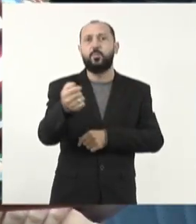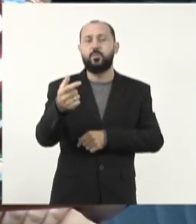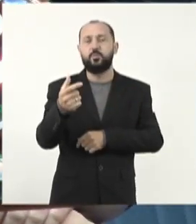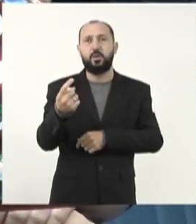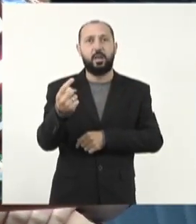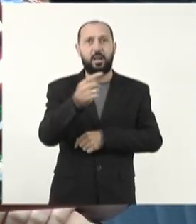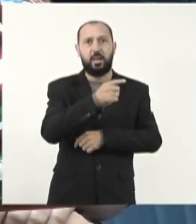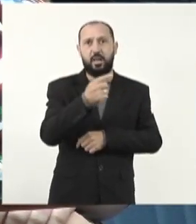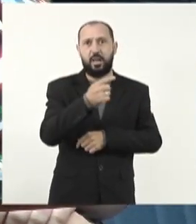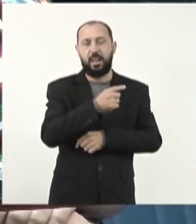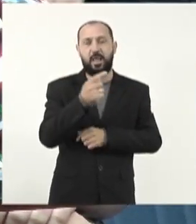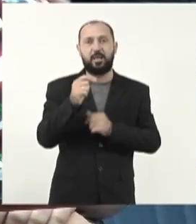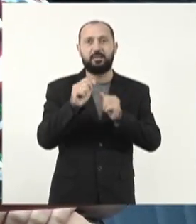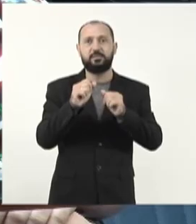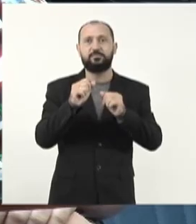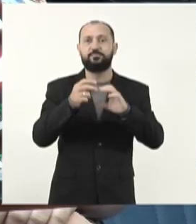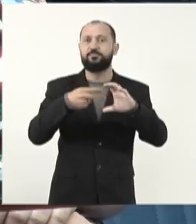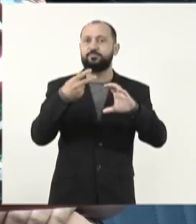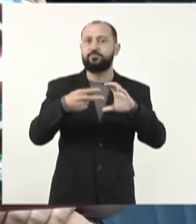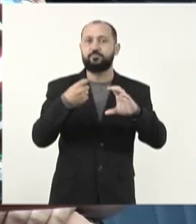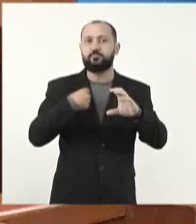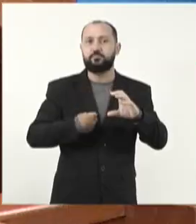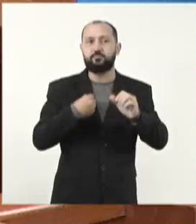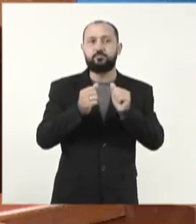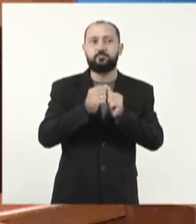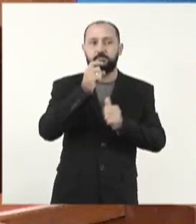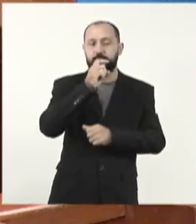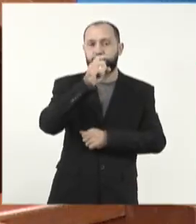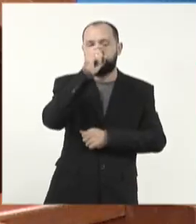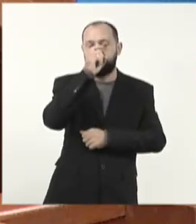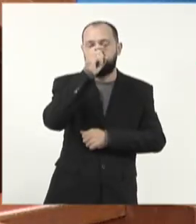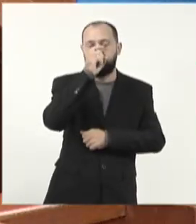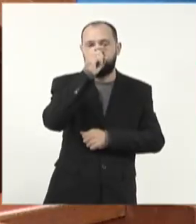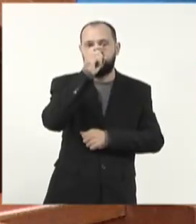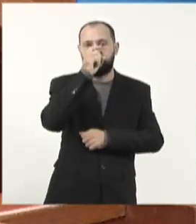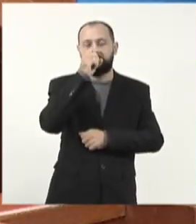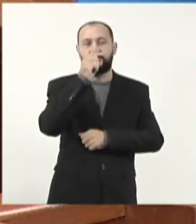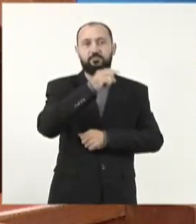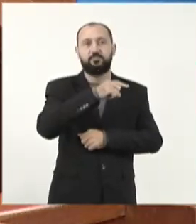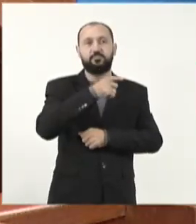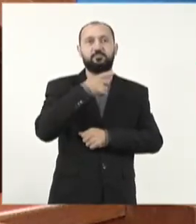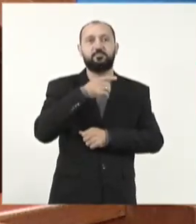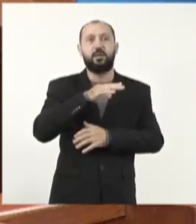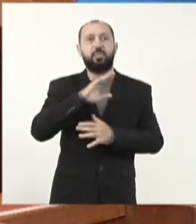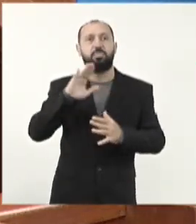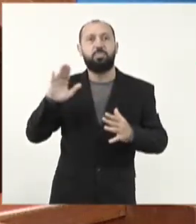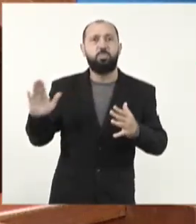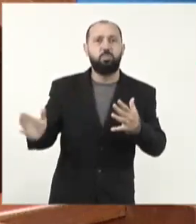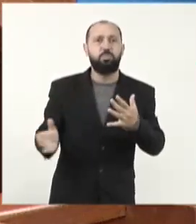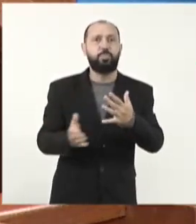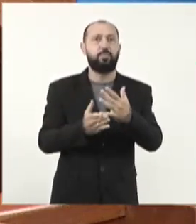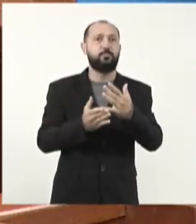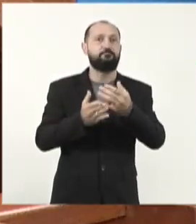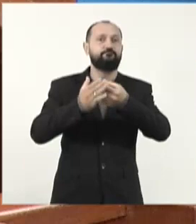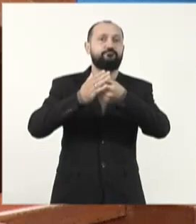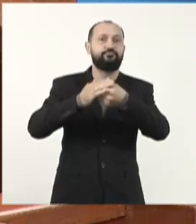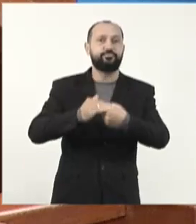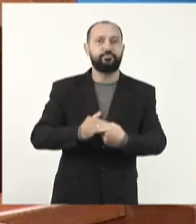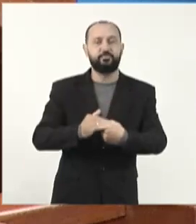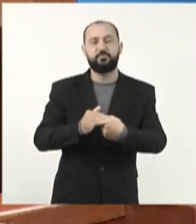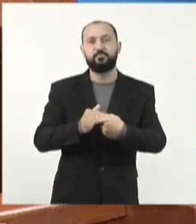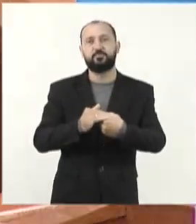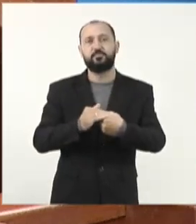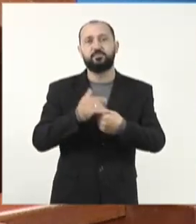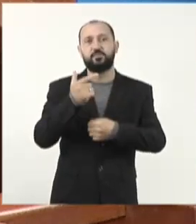que eu participo, deputado Zeca do PT, o senhor conhece bem, é mais subrepresentada ainda a mulher, né? Nós